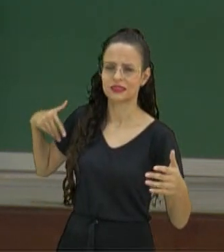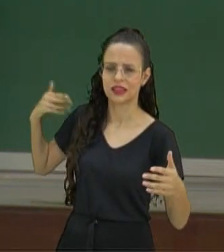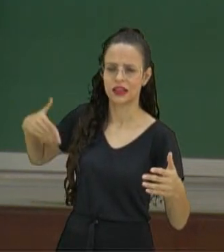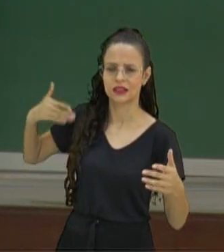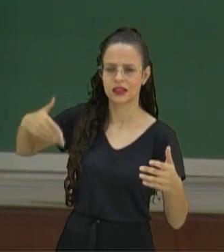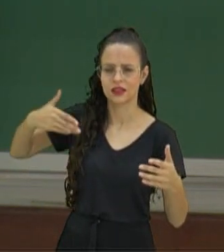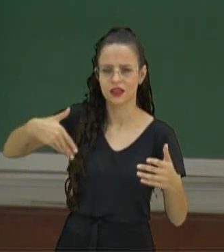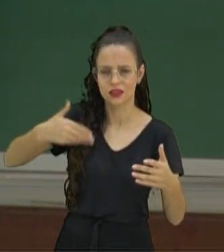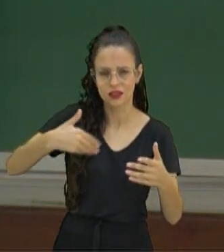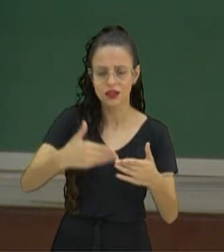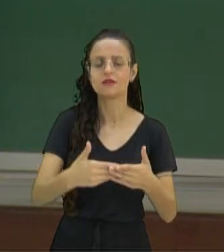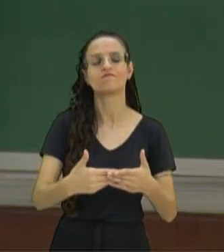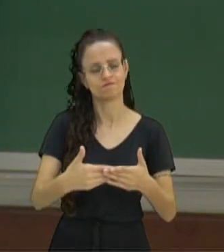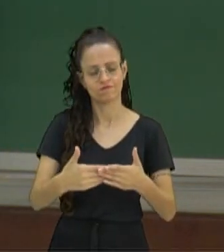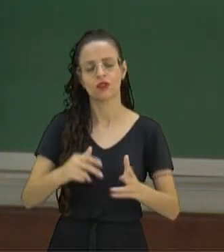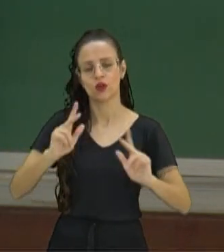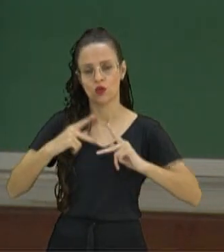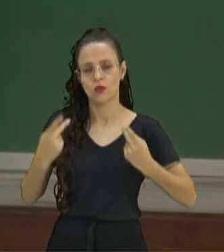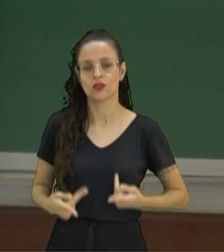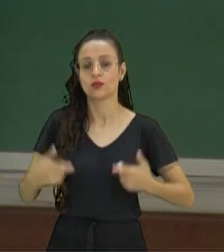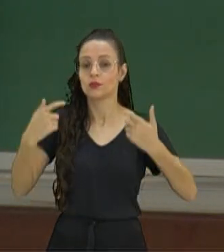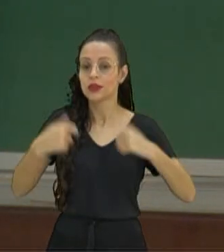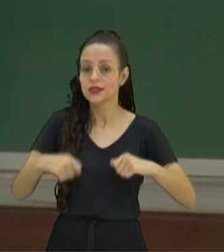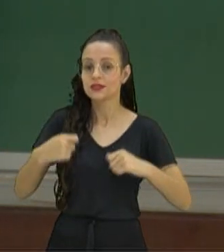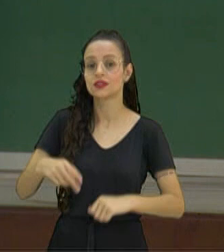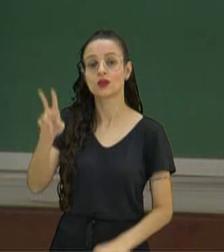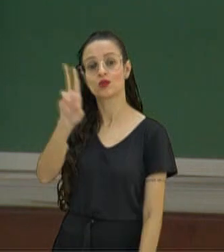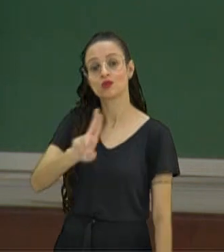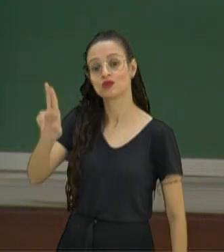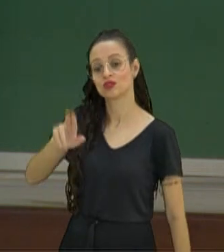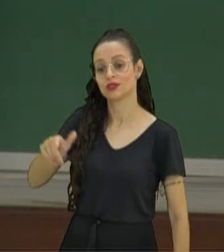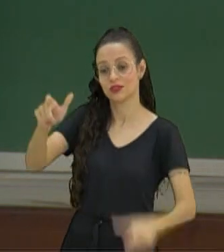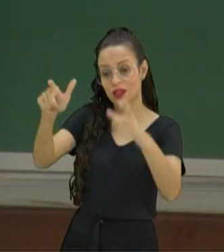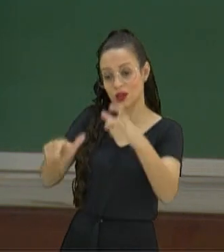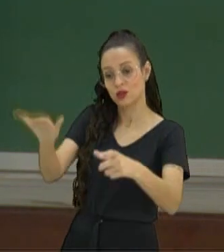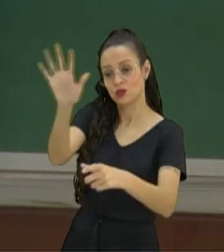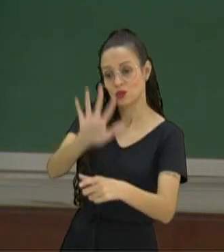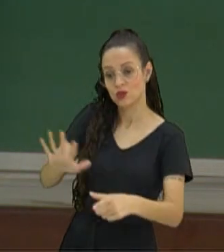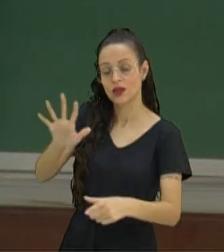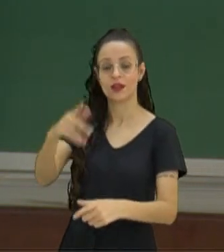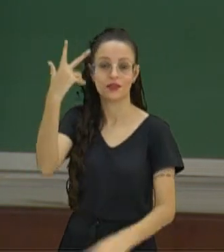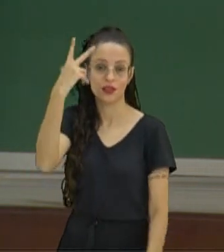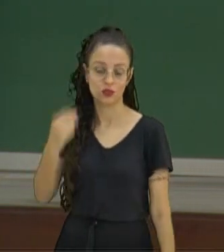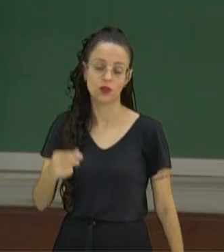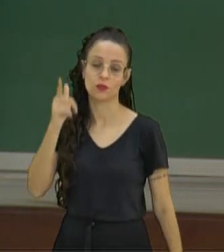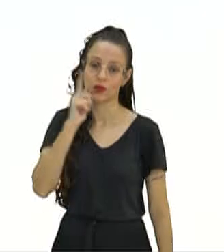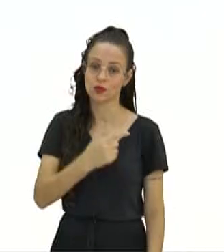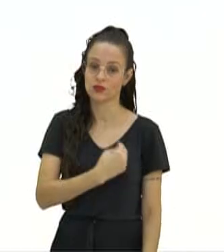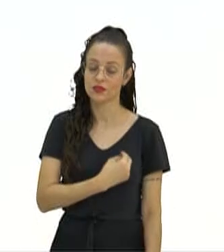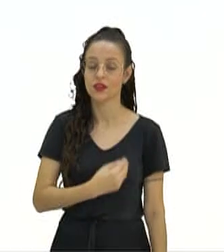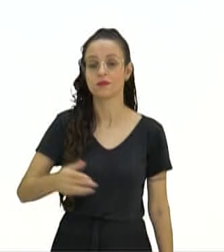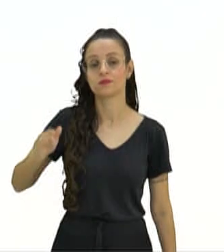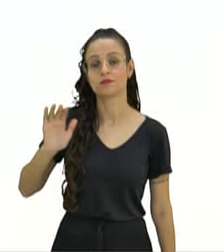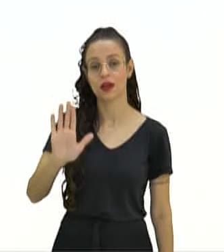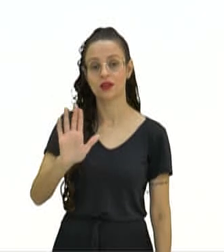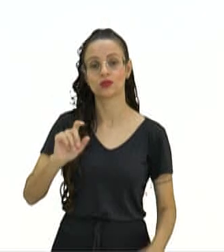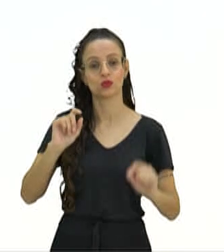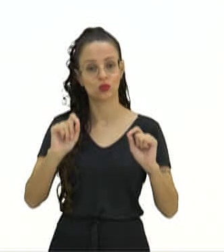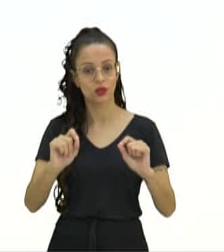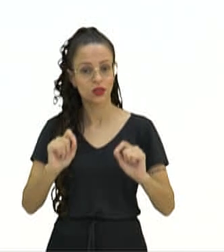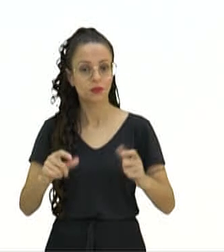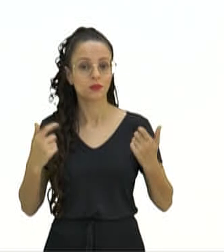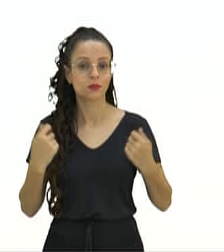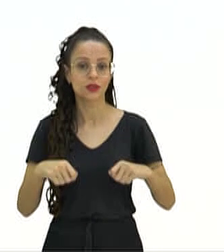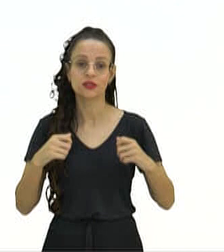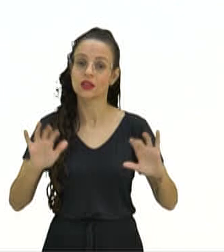historicamente, a necessidade do homem utilizar o meio natural para manter o seu sustento. No entanto, o que tem que ser